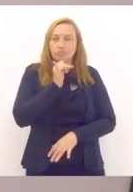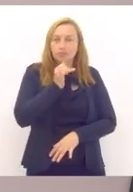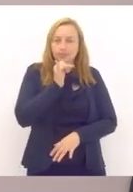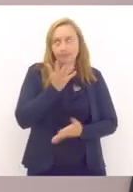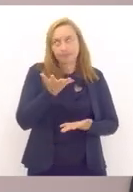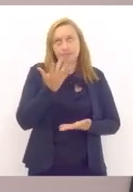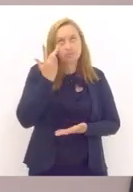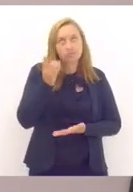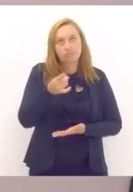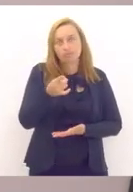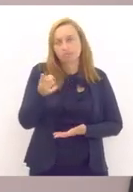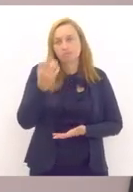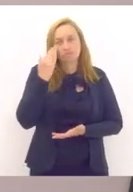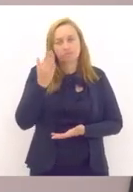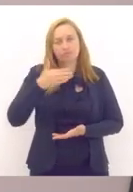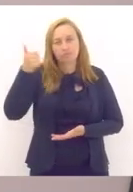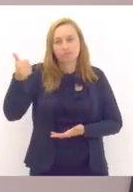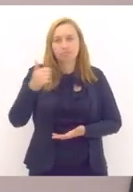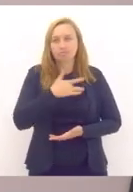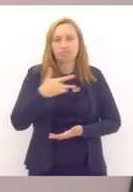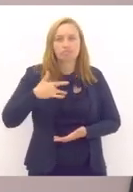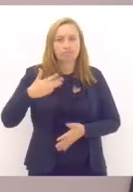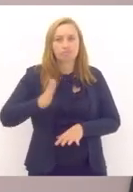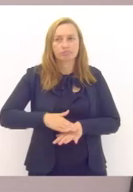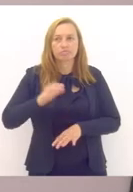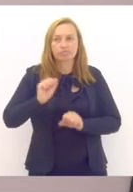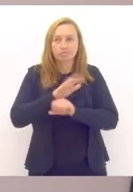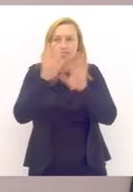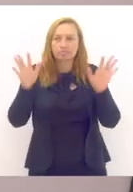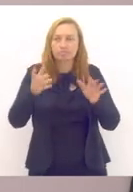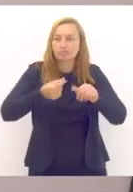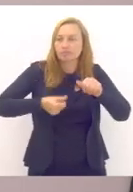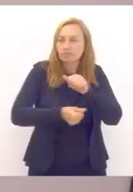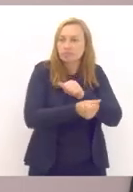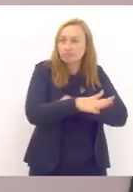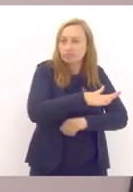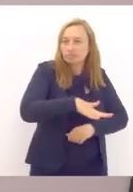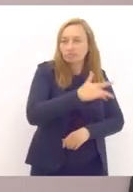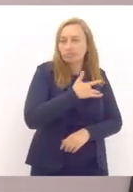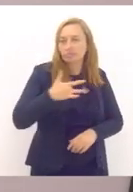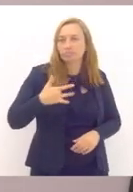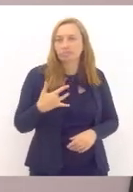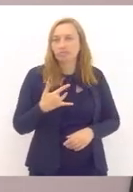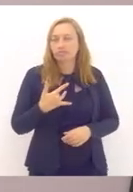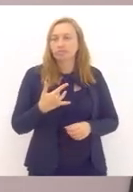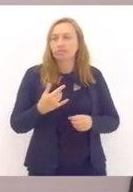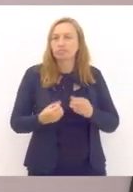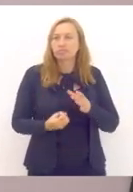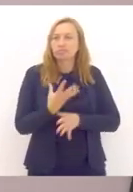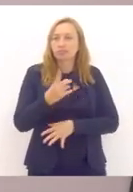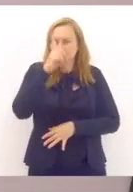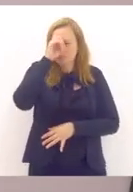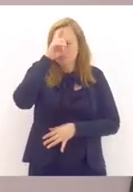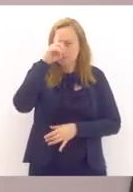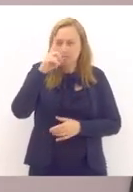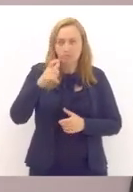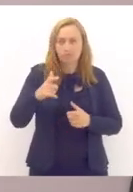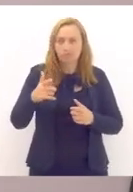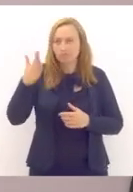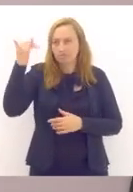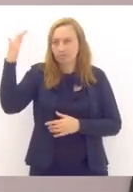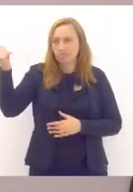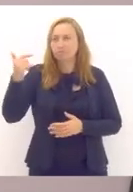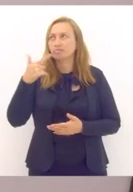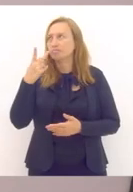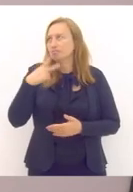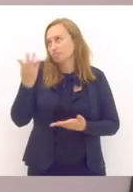talvez, assim, em saúde é muito claro isso. O investimento em saúde, se você montar um hospital, o melhor hospital que você vai imaginar. Vamos dizer,